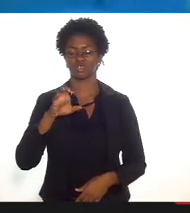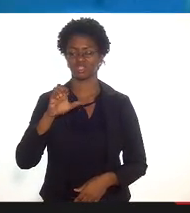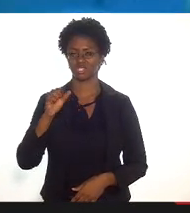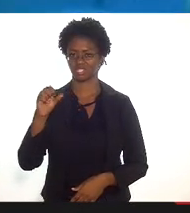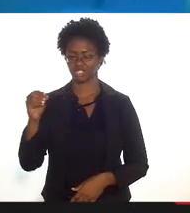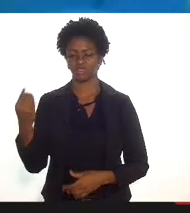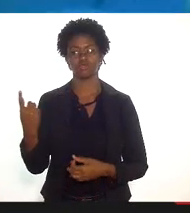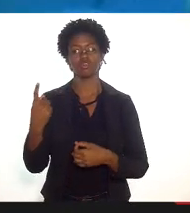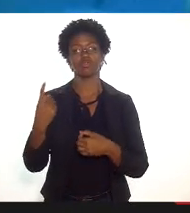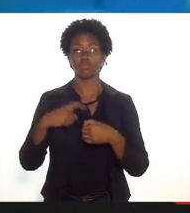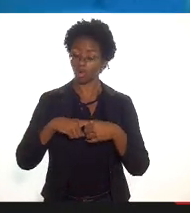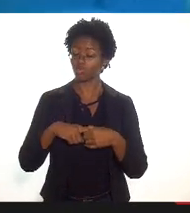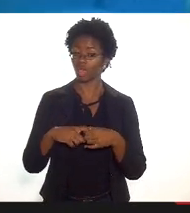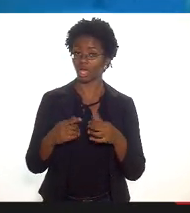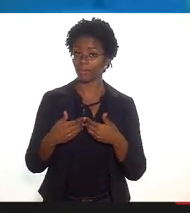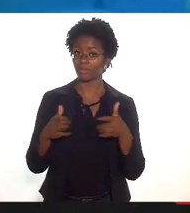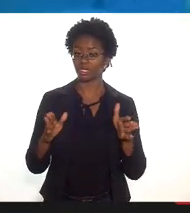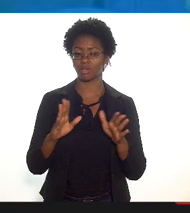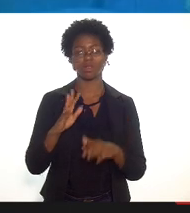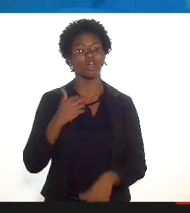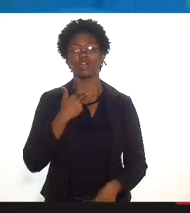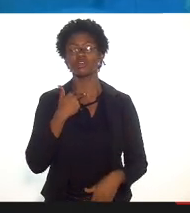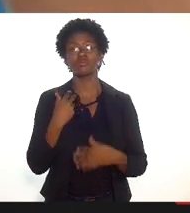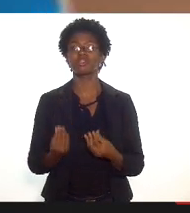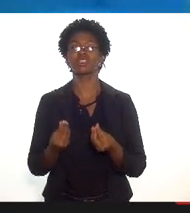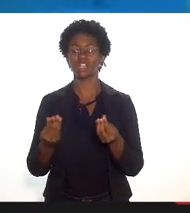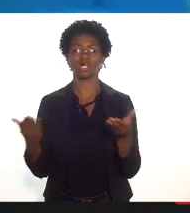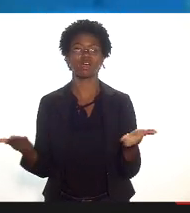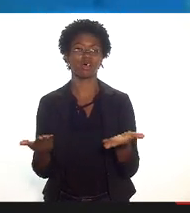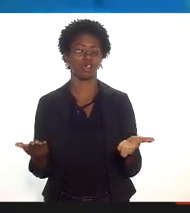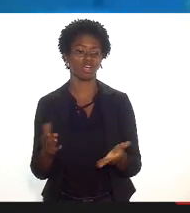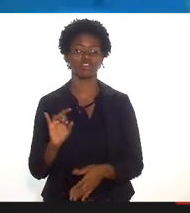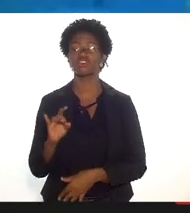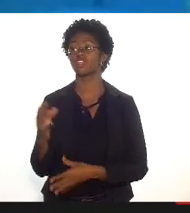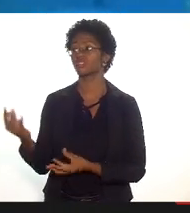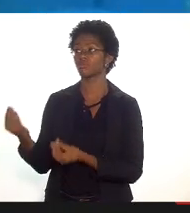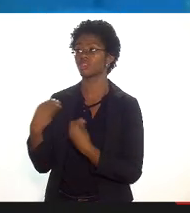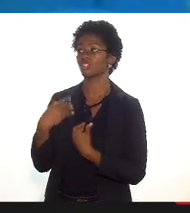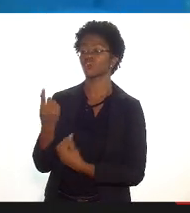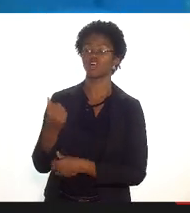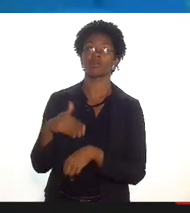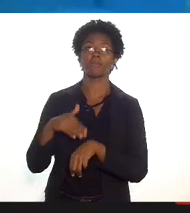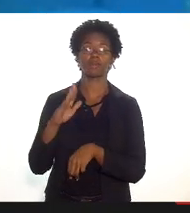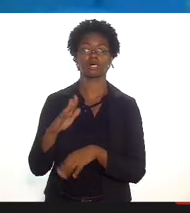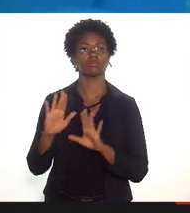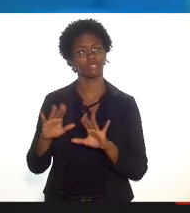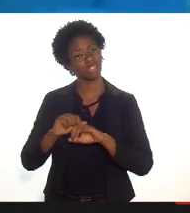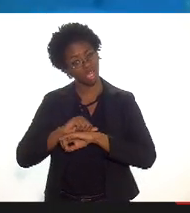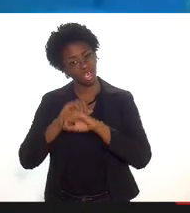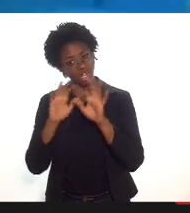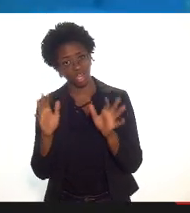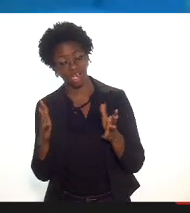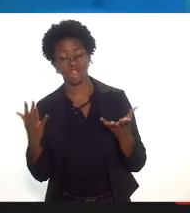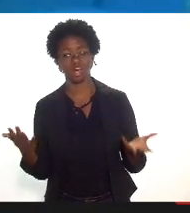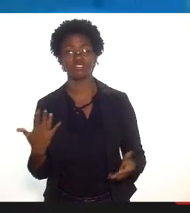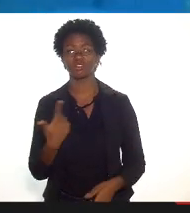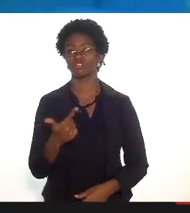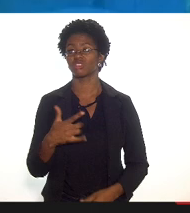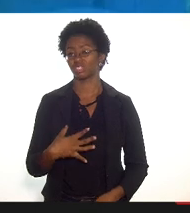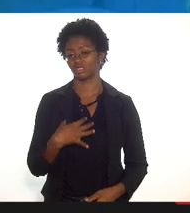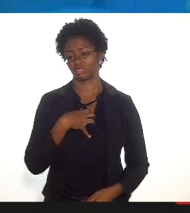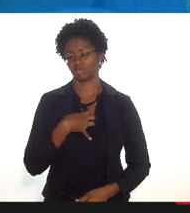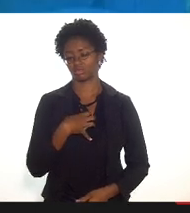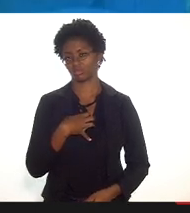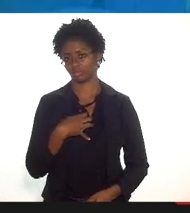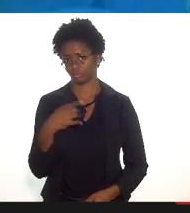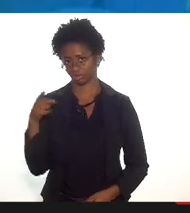posso entregá-lo agora, eu não vou abrir mais leito, porque eu não tenho como abrir, só se o Paulo Guedes me der mais dinheiro. Então, isso está muito claro. Não tem sensibilidade para esses